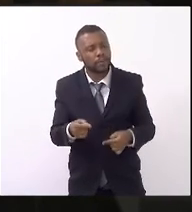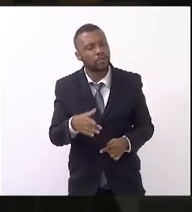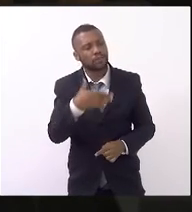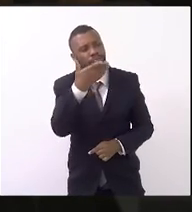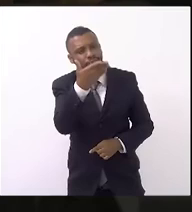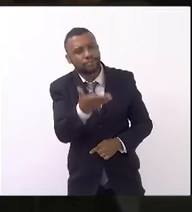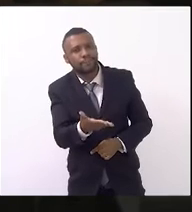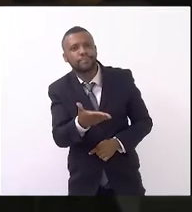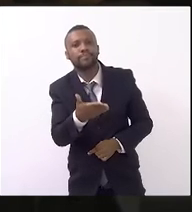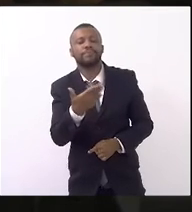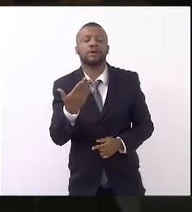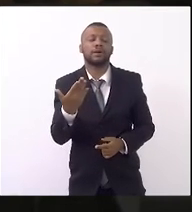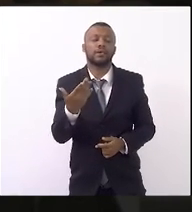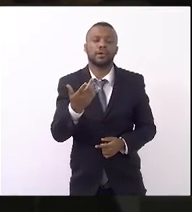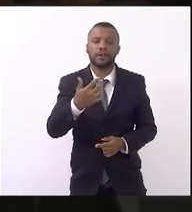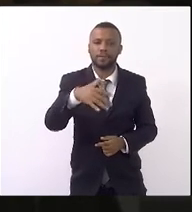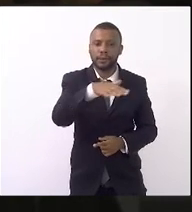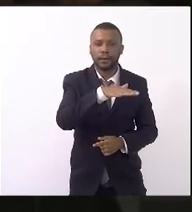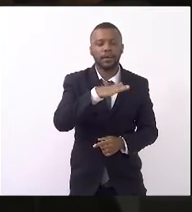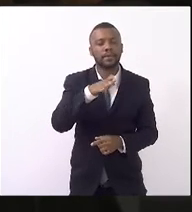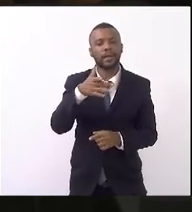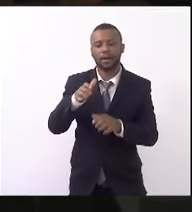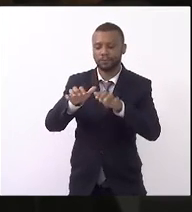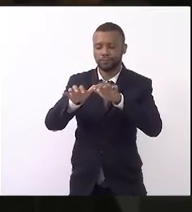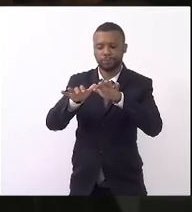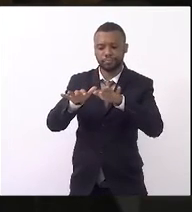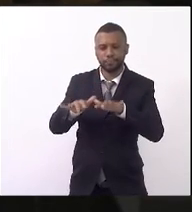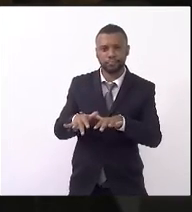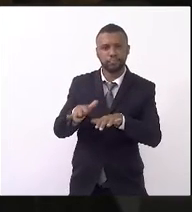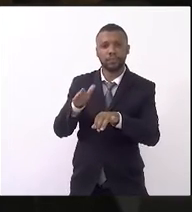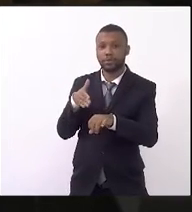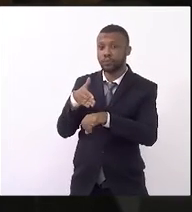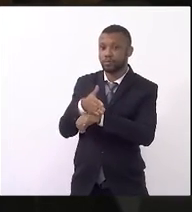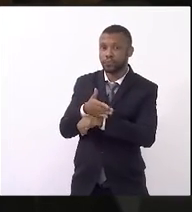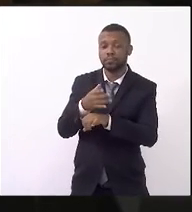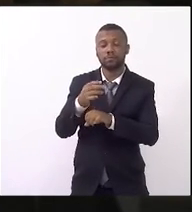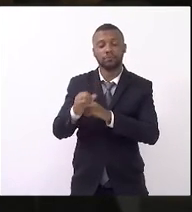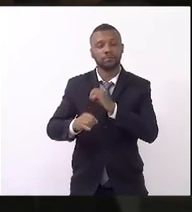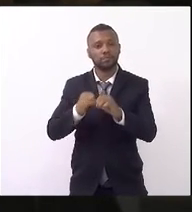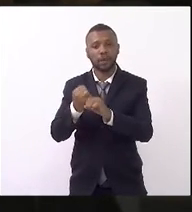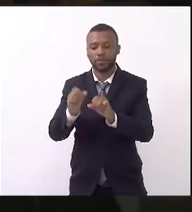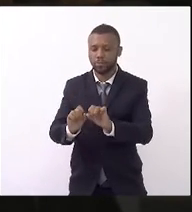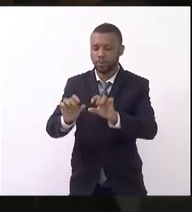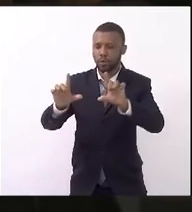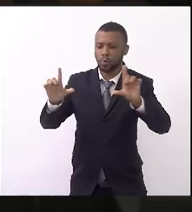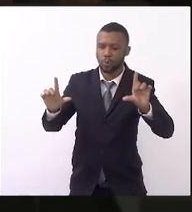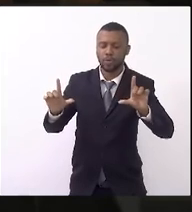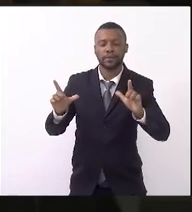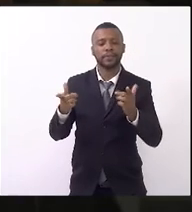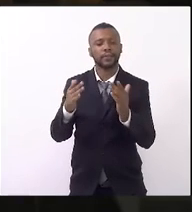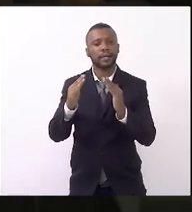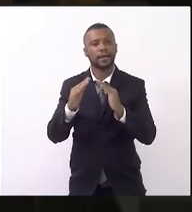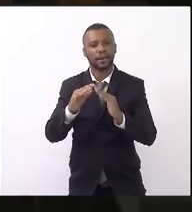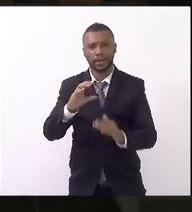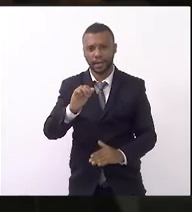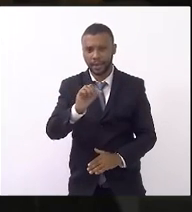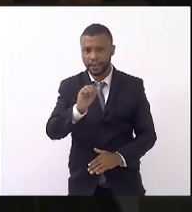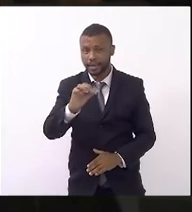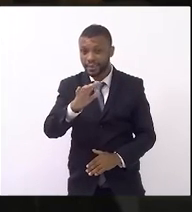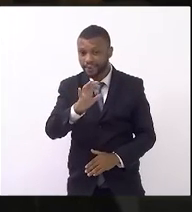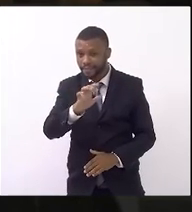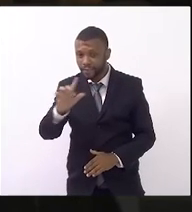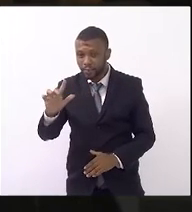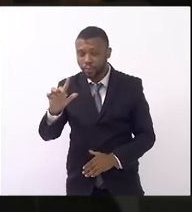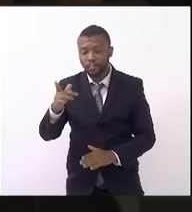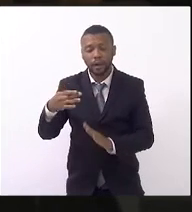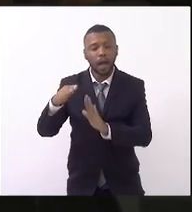entrar no site da Casa Civil e ver lá a relação das obras